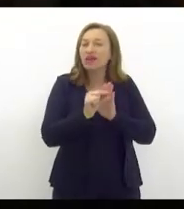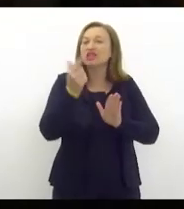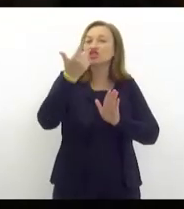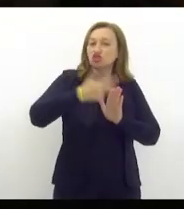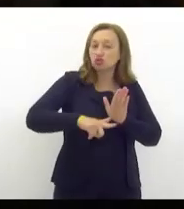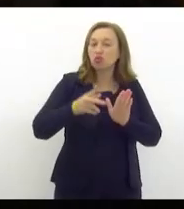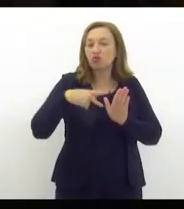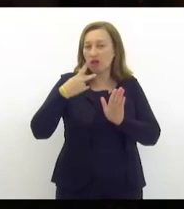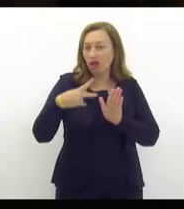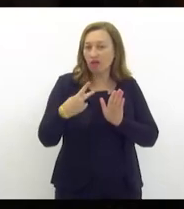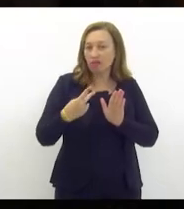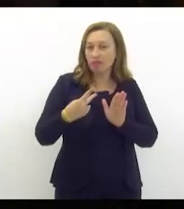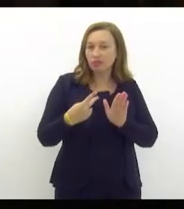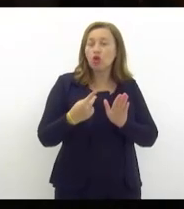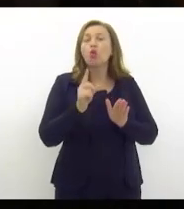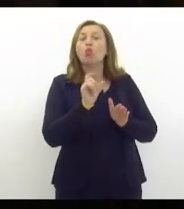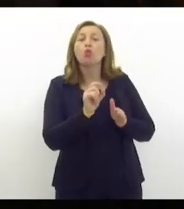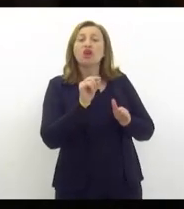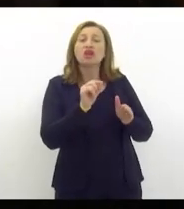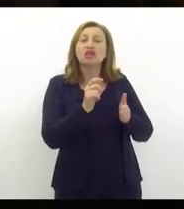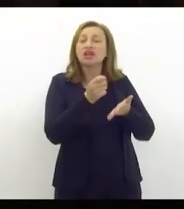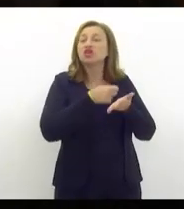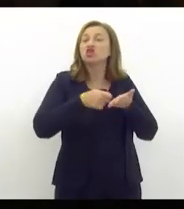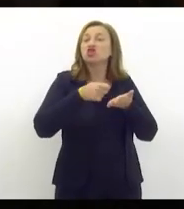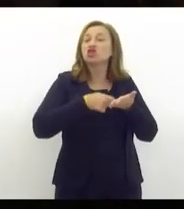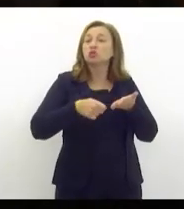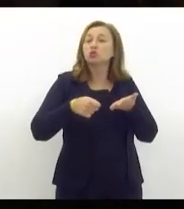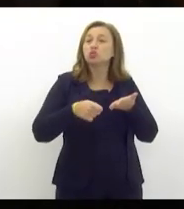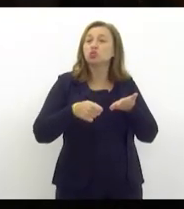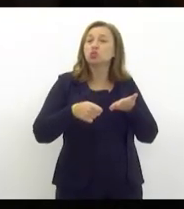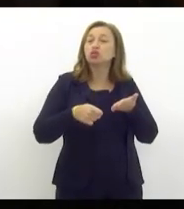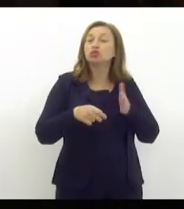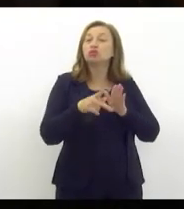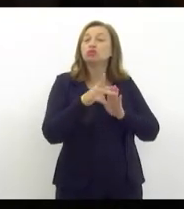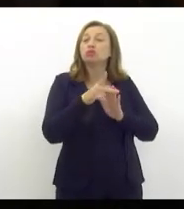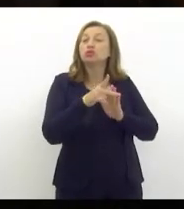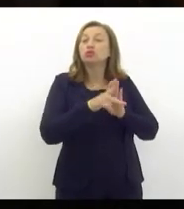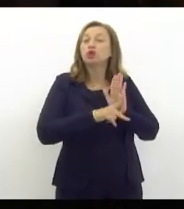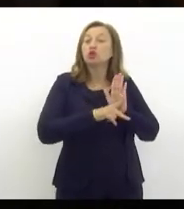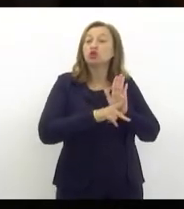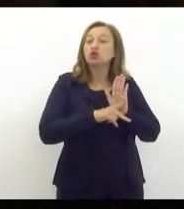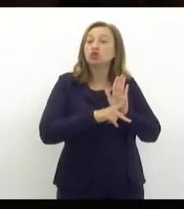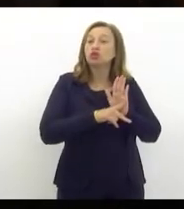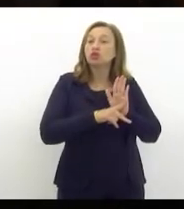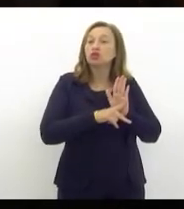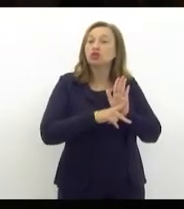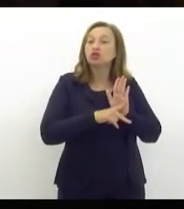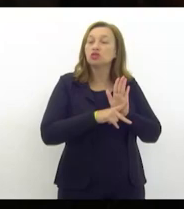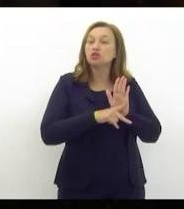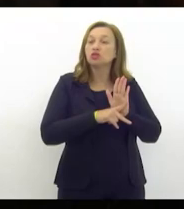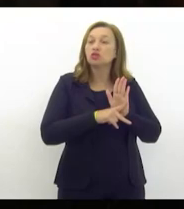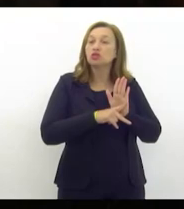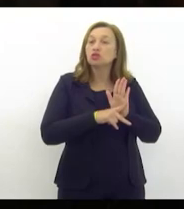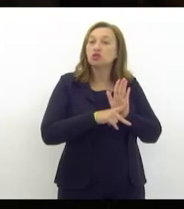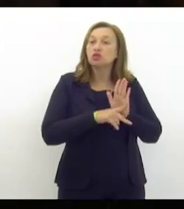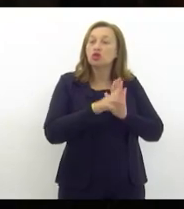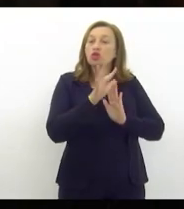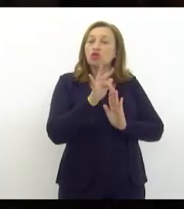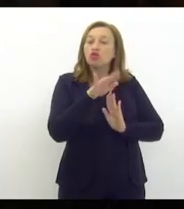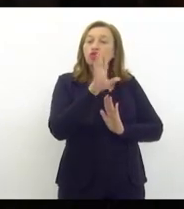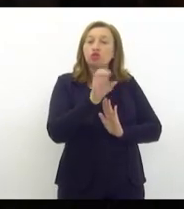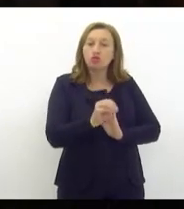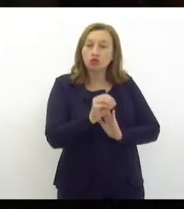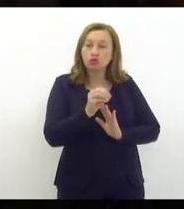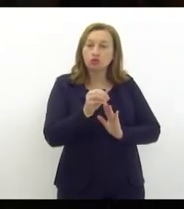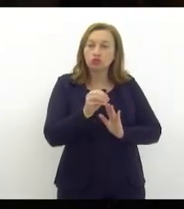novamente. O que está escrito no projeto? Dispõe sobre o Fundo Especial do Tribunal